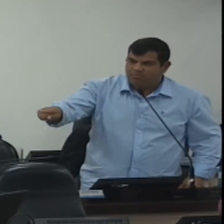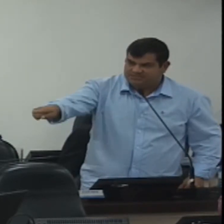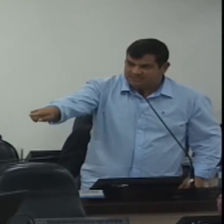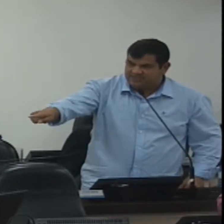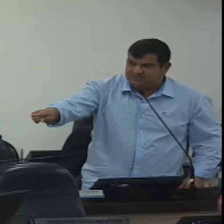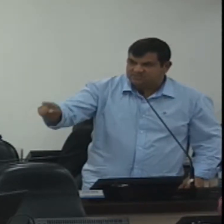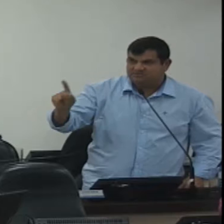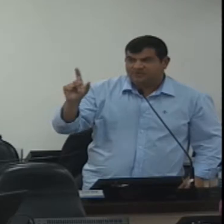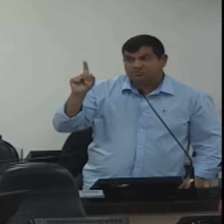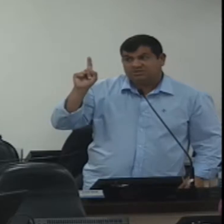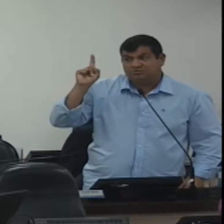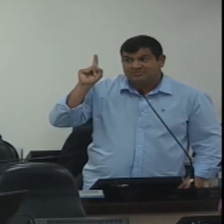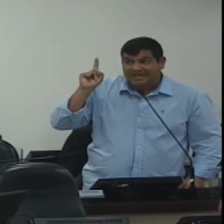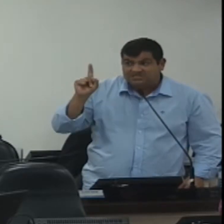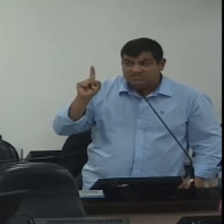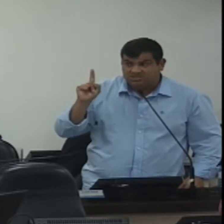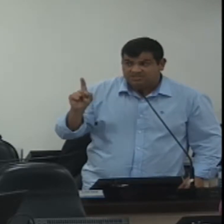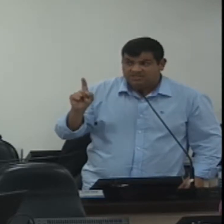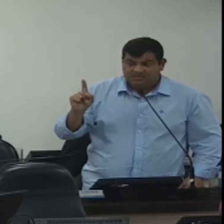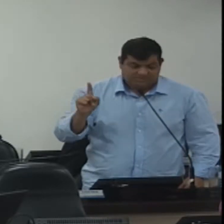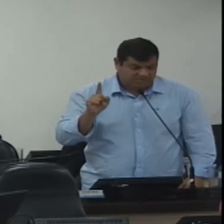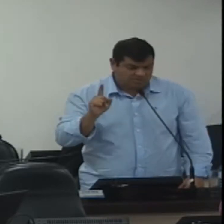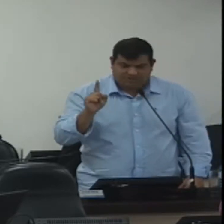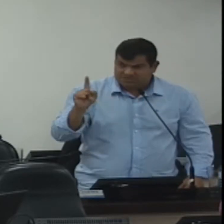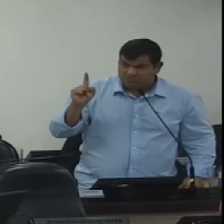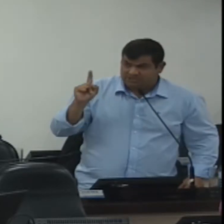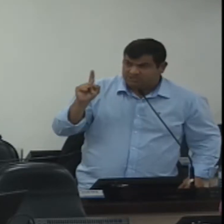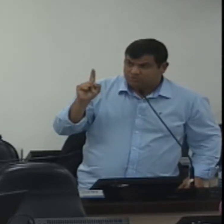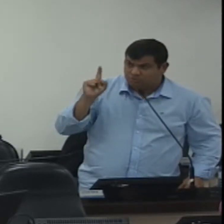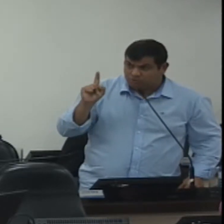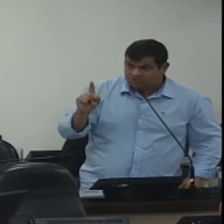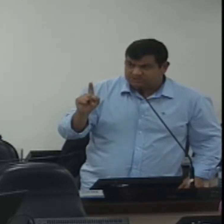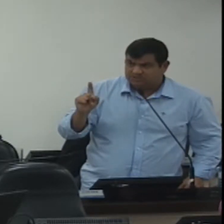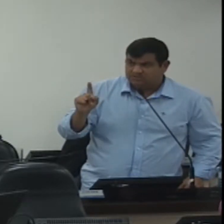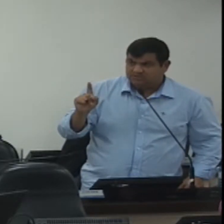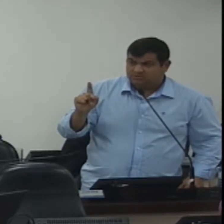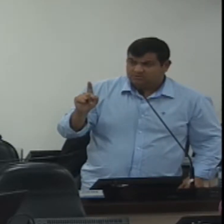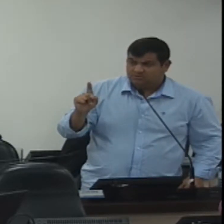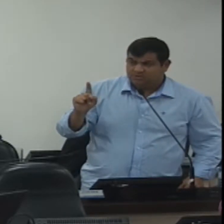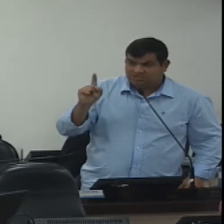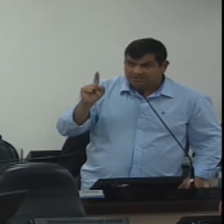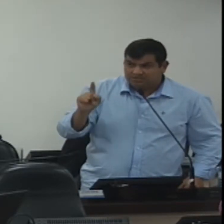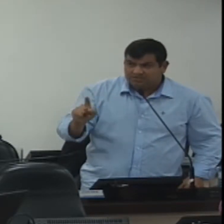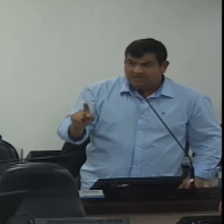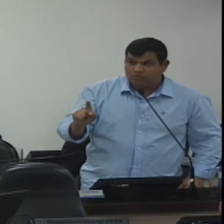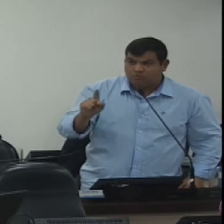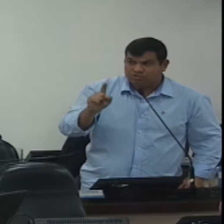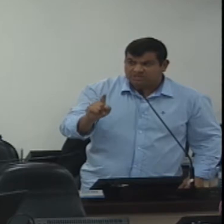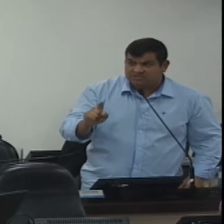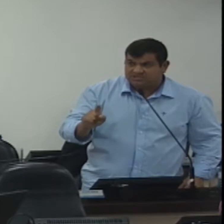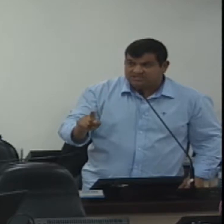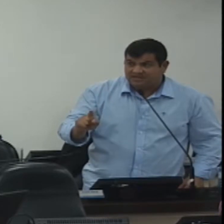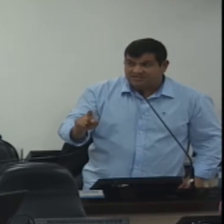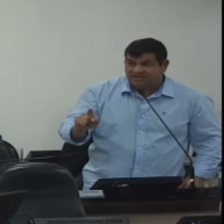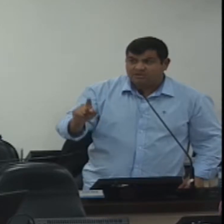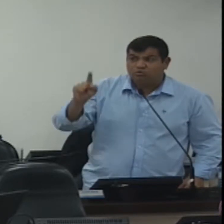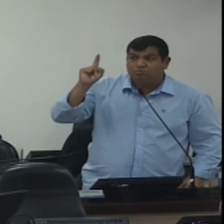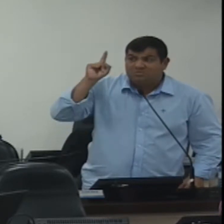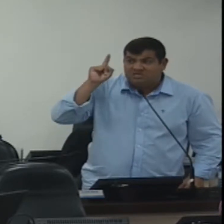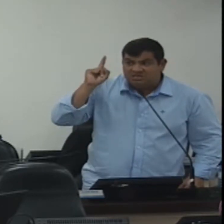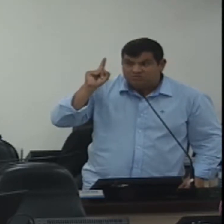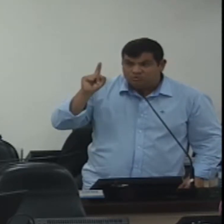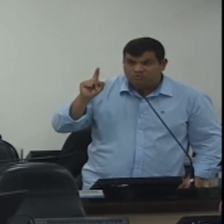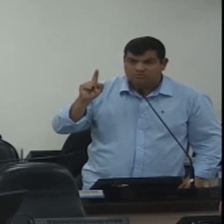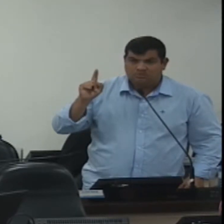saiu a publicidade, faltando 10 dias, sendo que eu acho que é no artigo 12 do regimento interno do Conselho, que diz que tem que ter,